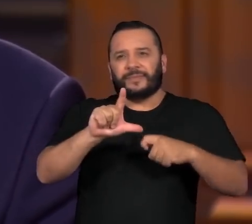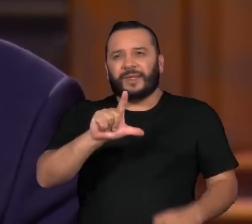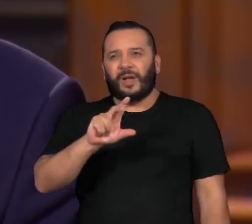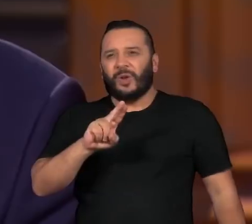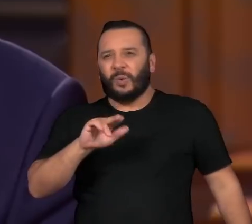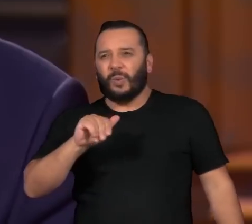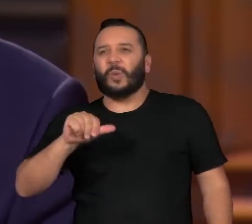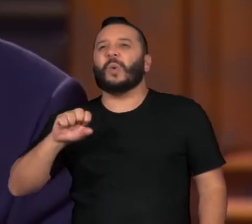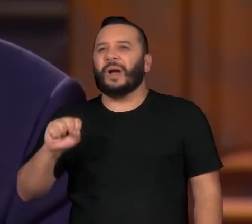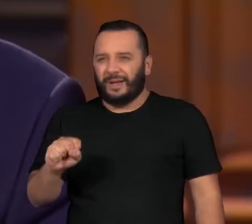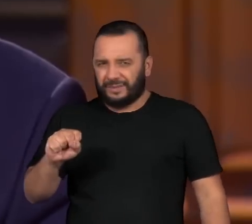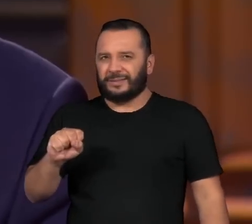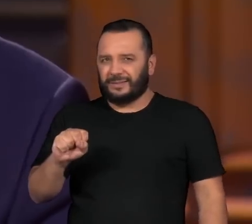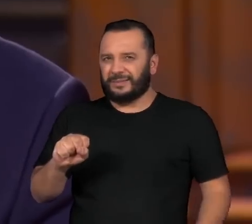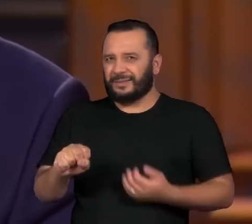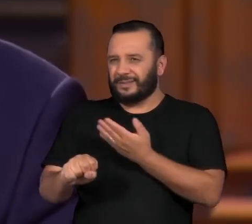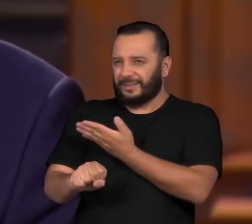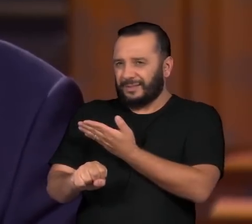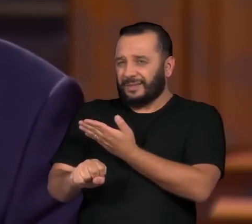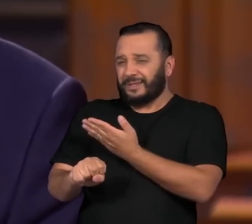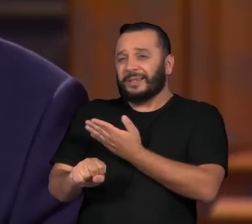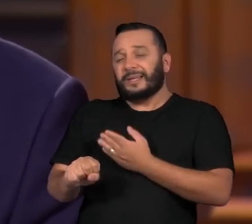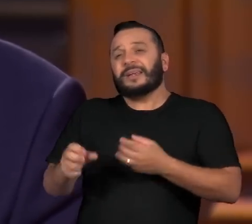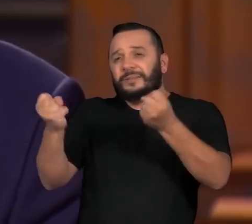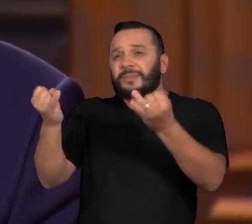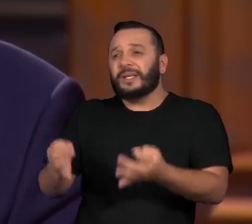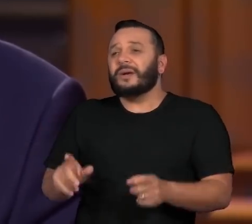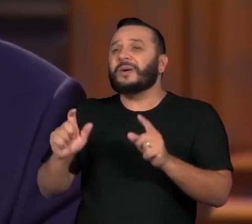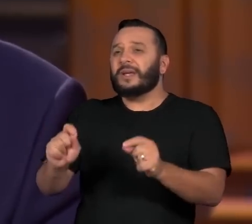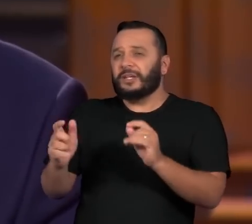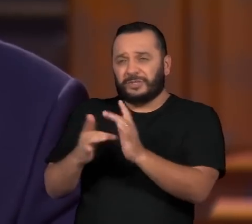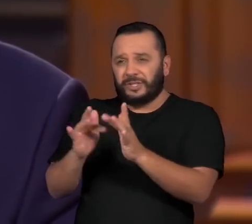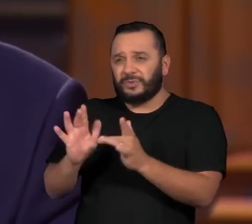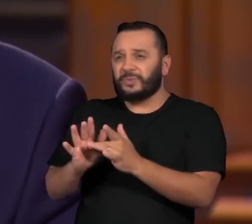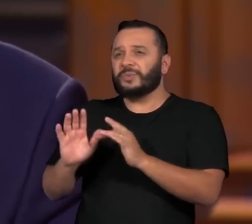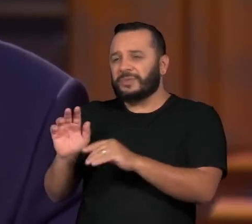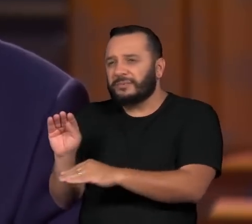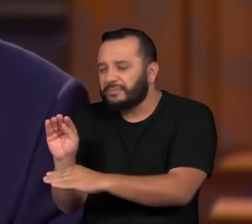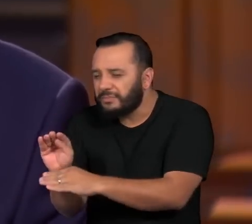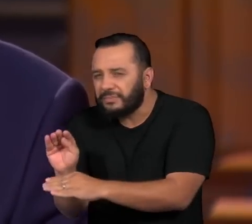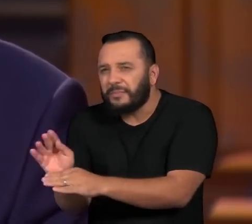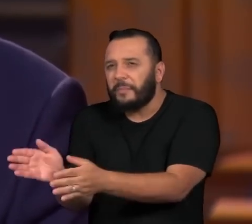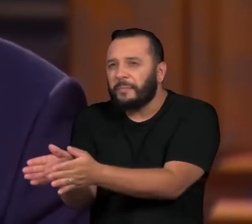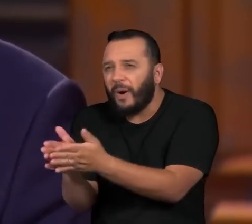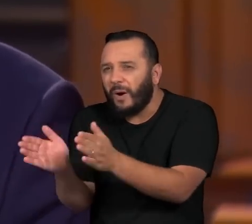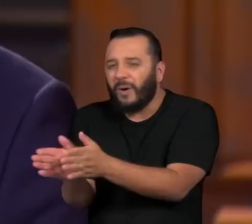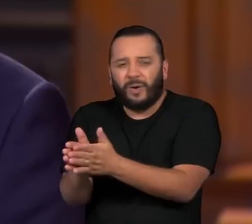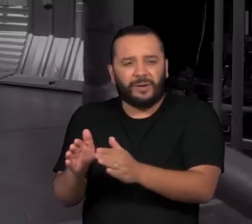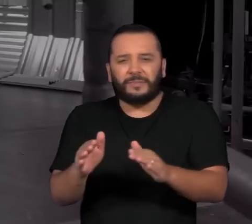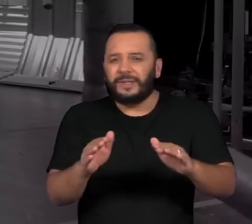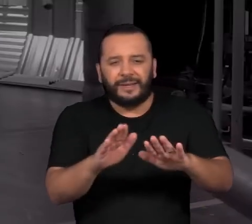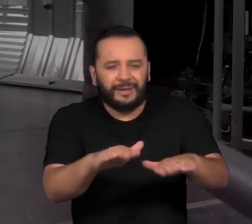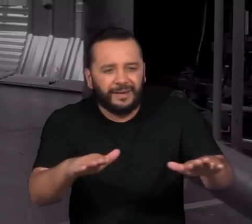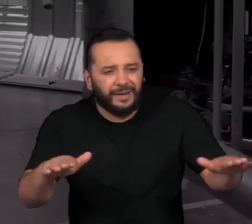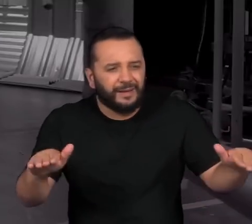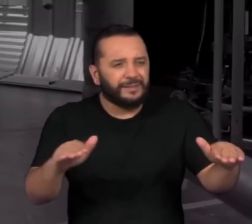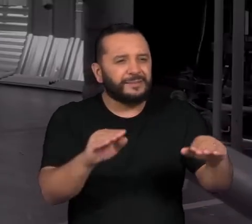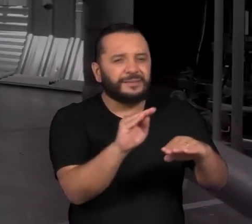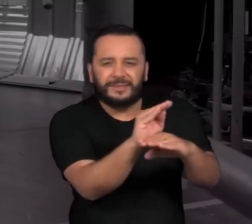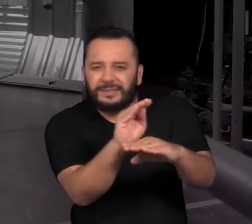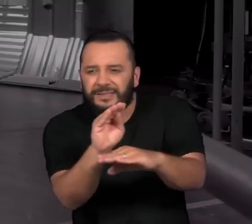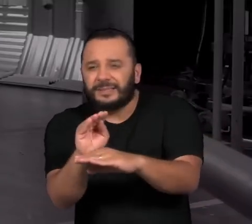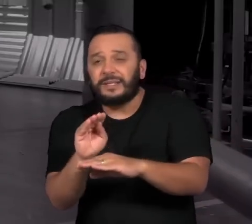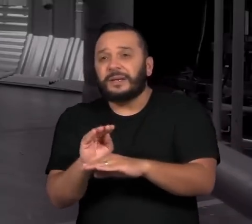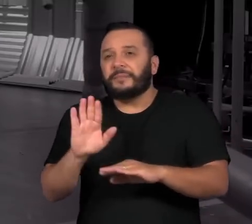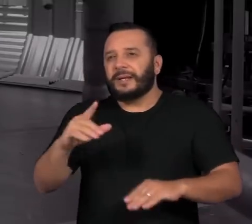misericórdia, e ele fala de Jesus, um homem muito compassivo com os pobres, com os pequenos. Mas quando ele tinha um dom